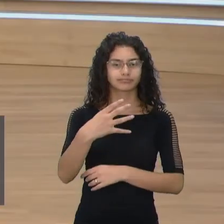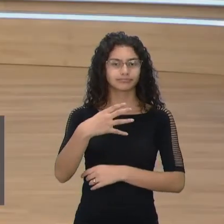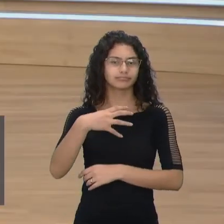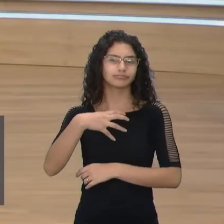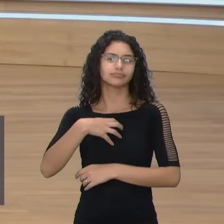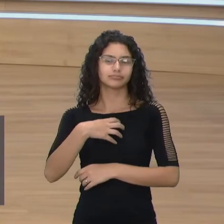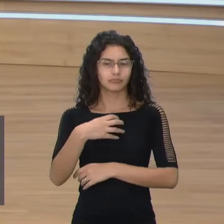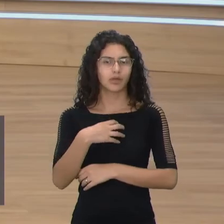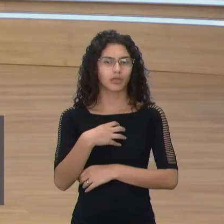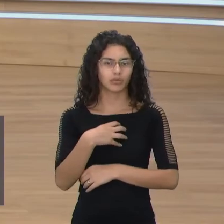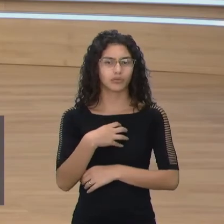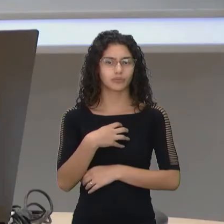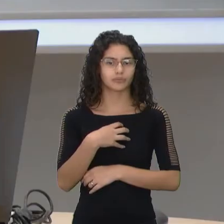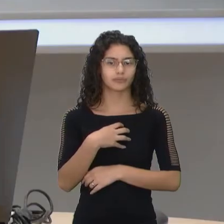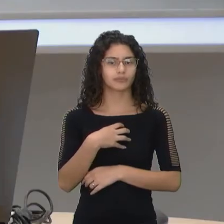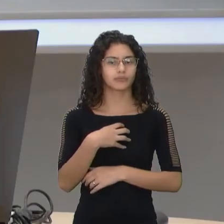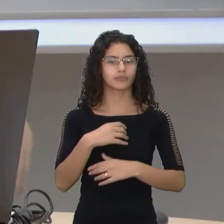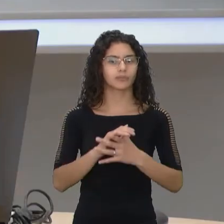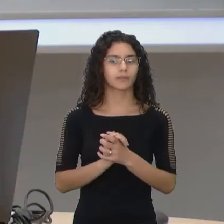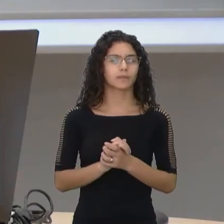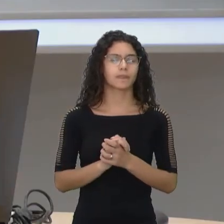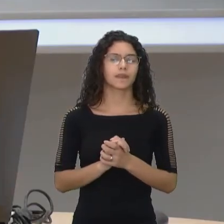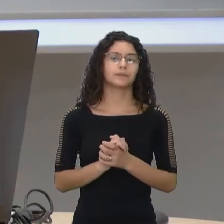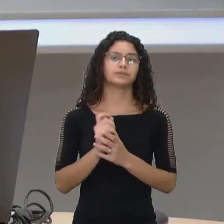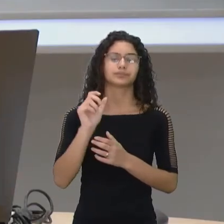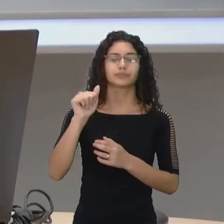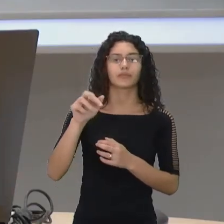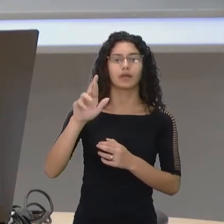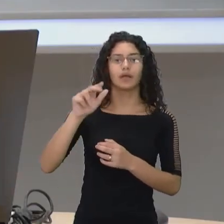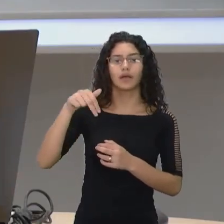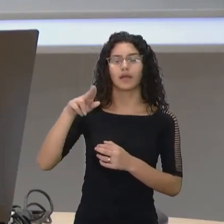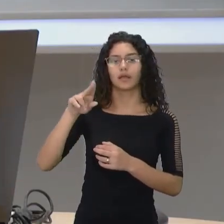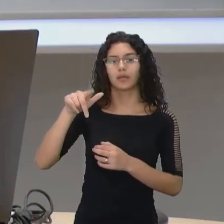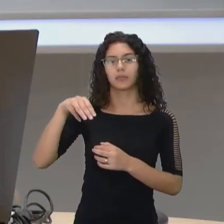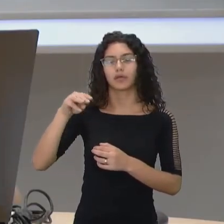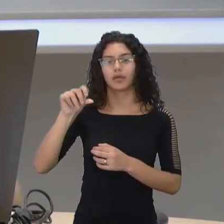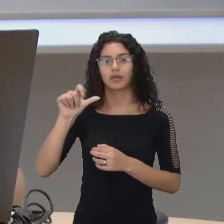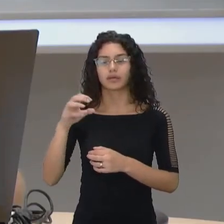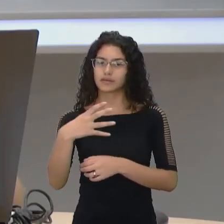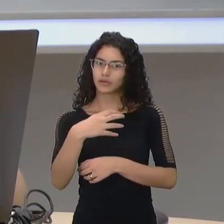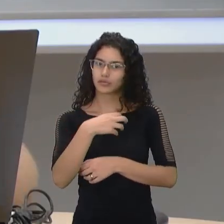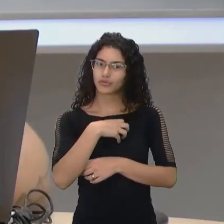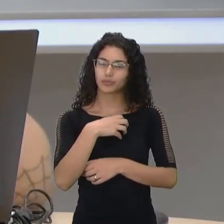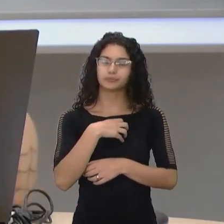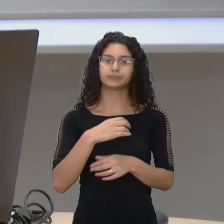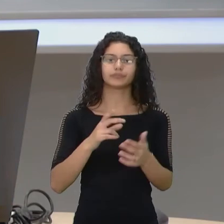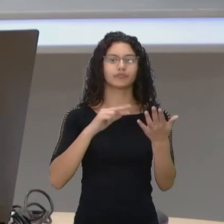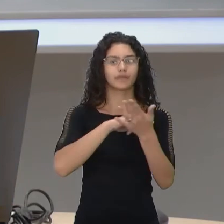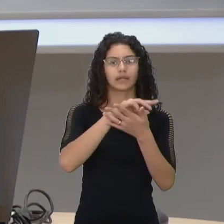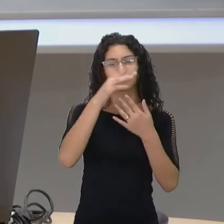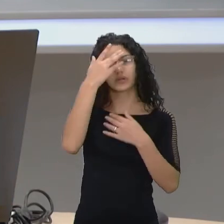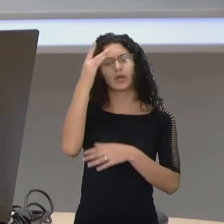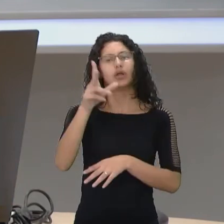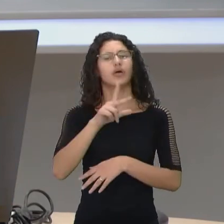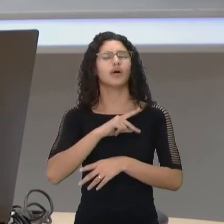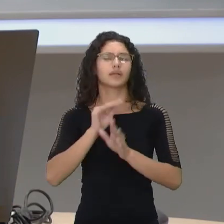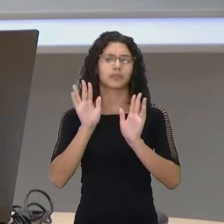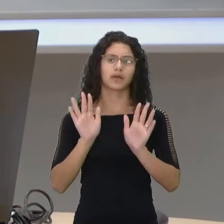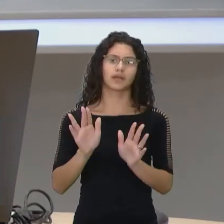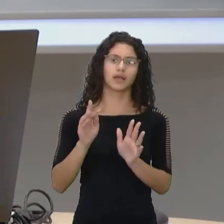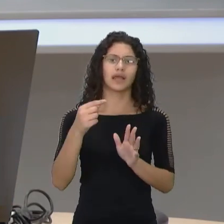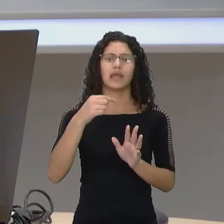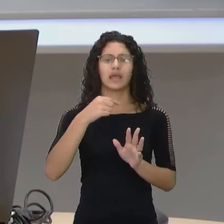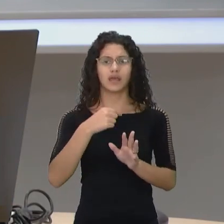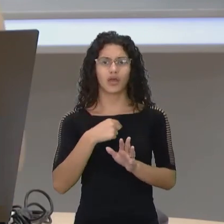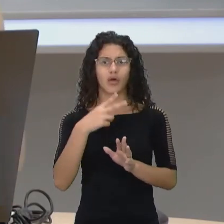de inadequação, que o Arquimedes sentiu, que o Euler sentiu, né, que é dizer assim, nossa, peraí, eu estou